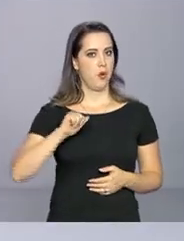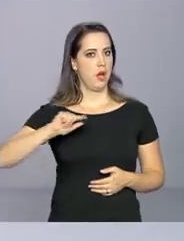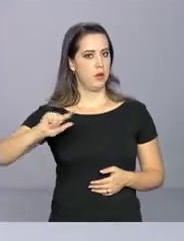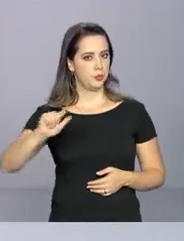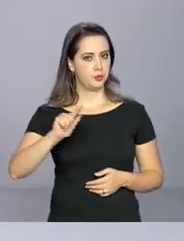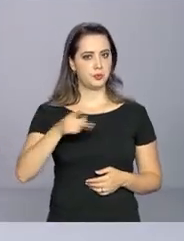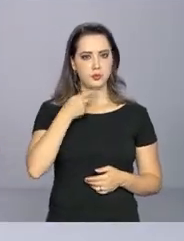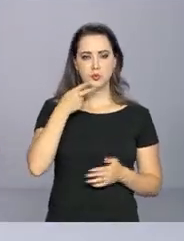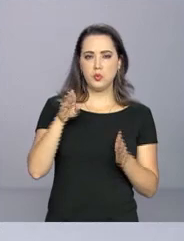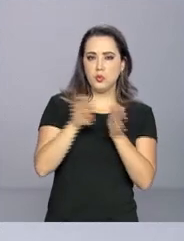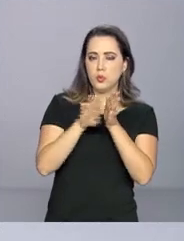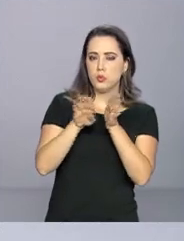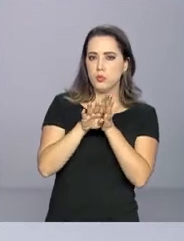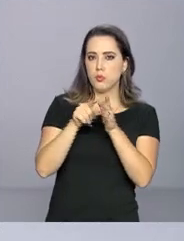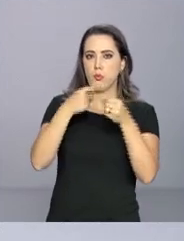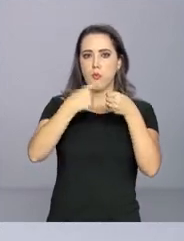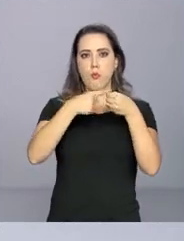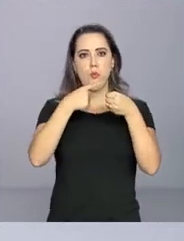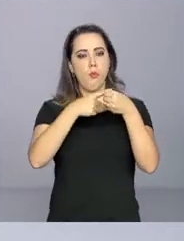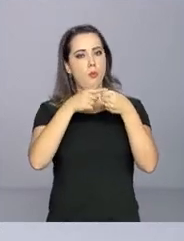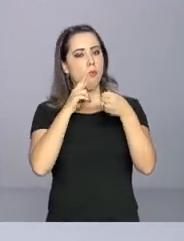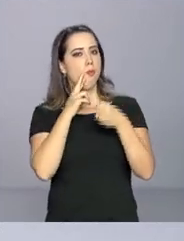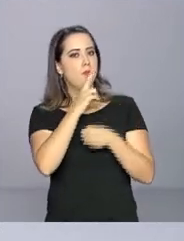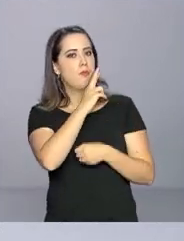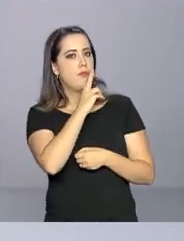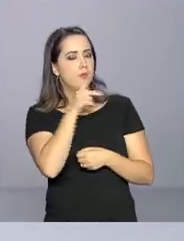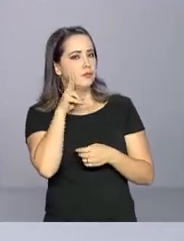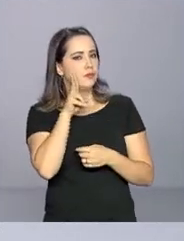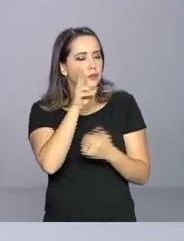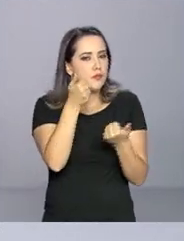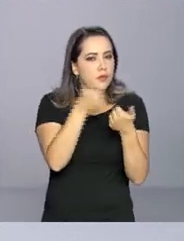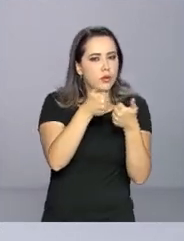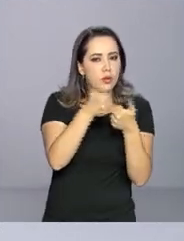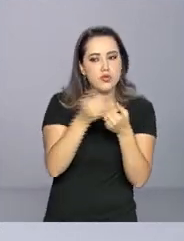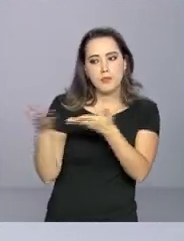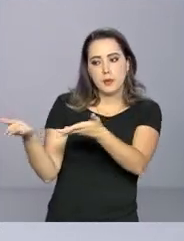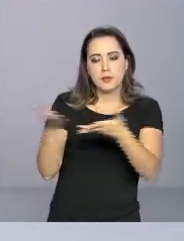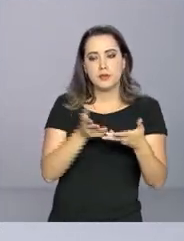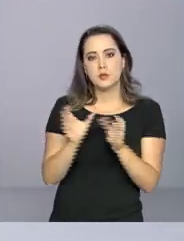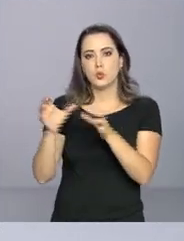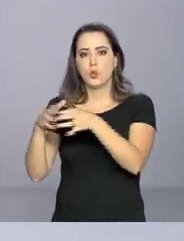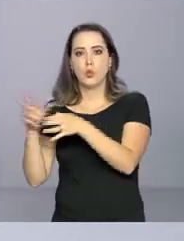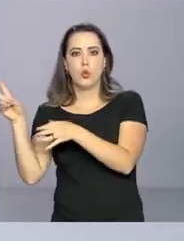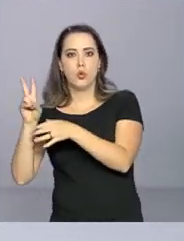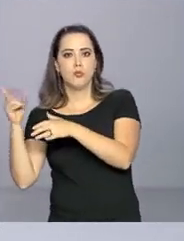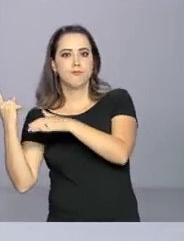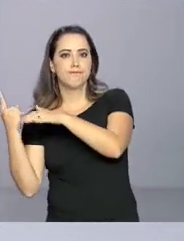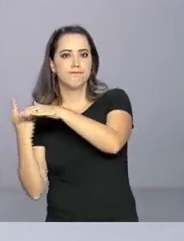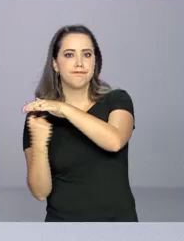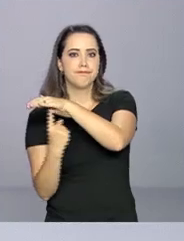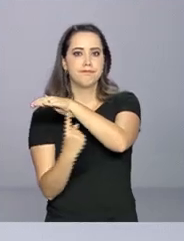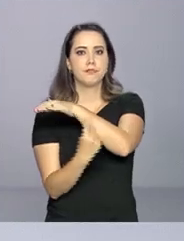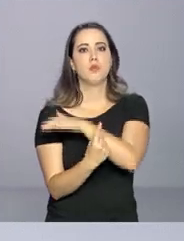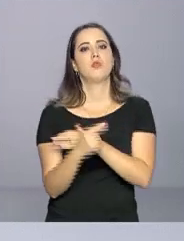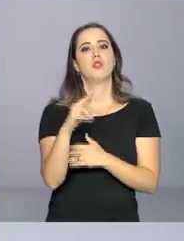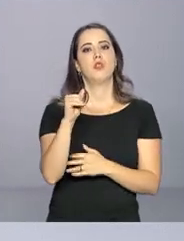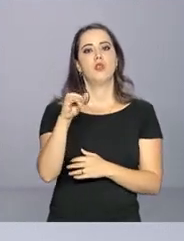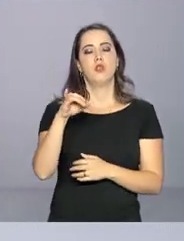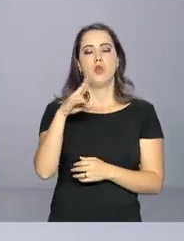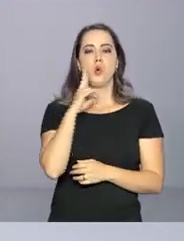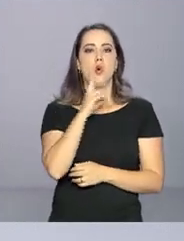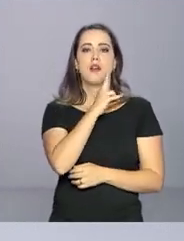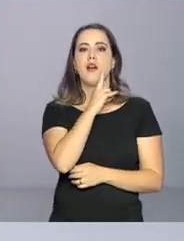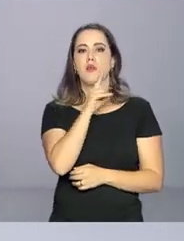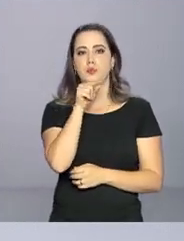Raul Jungmann chegou hoje a Pacaraima para acompanhar o trabalho de acolhida aos venezuelanos no estado de Roraima. Em